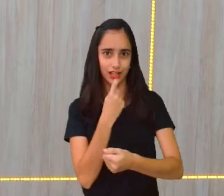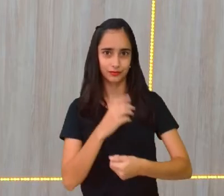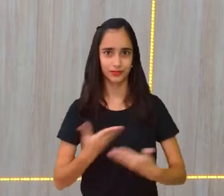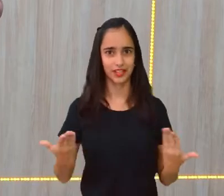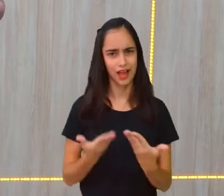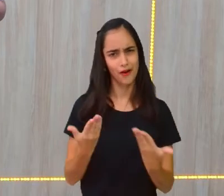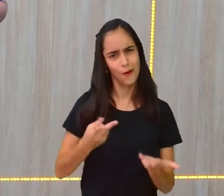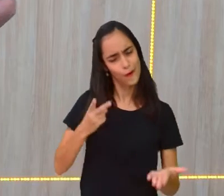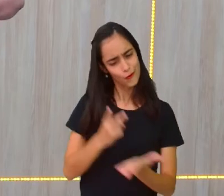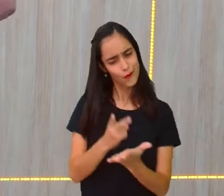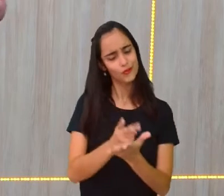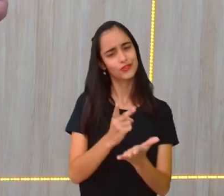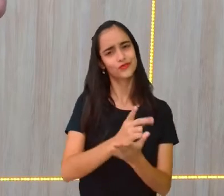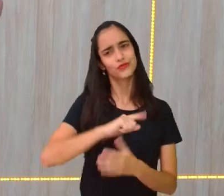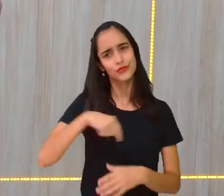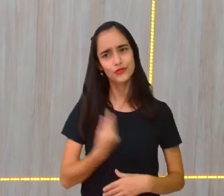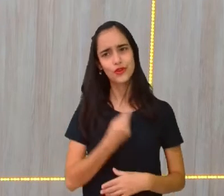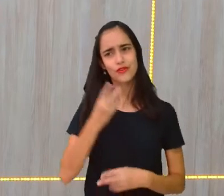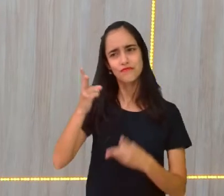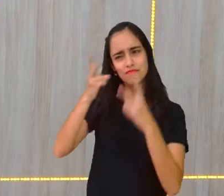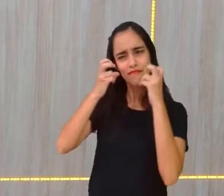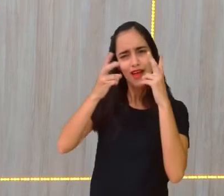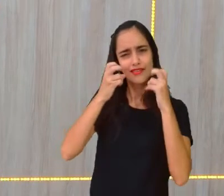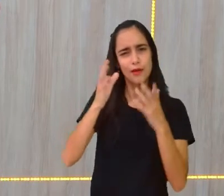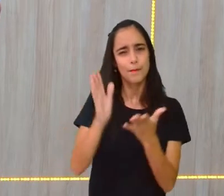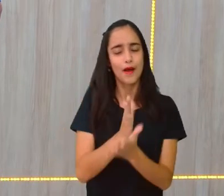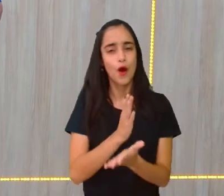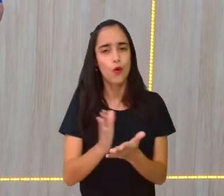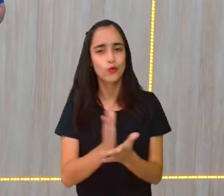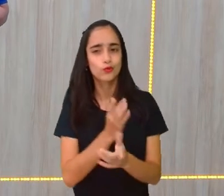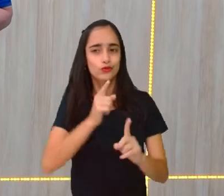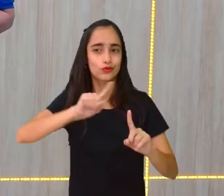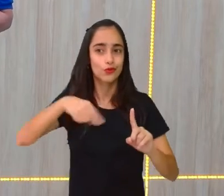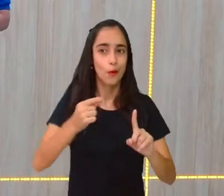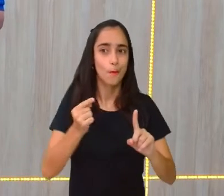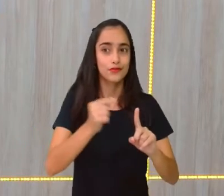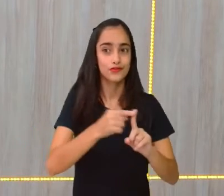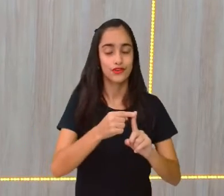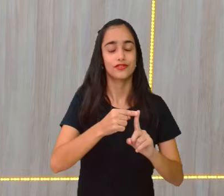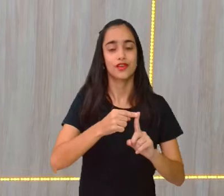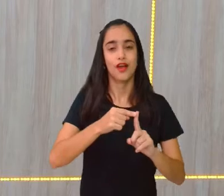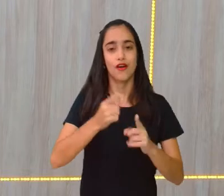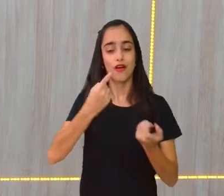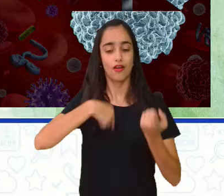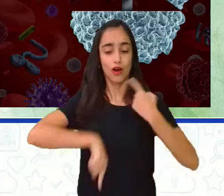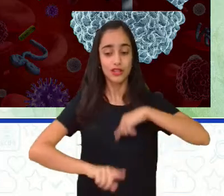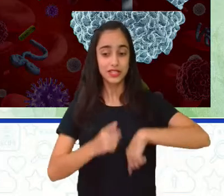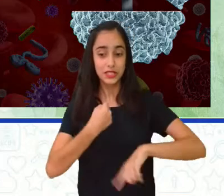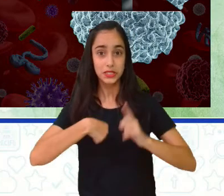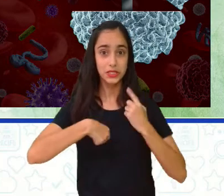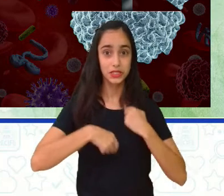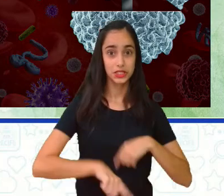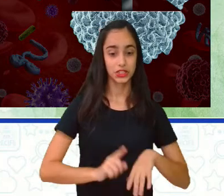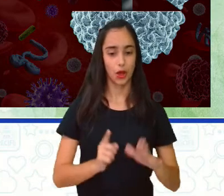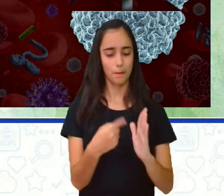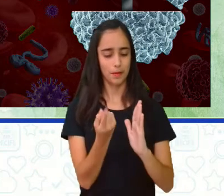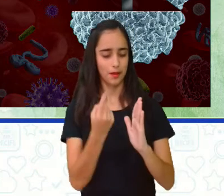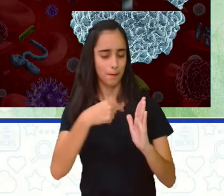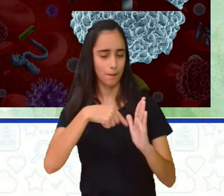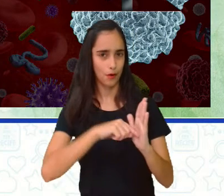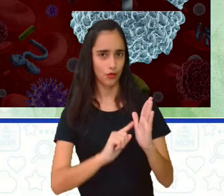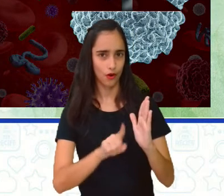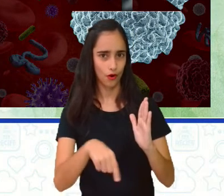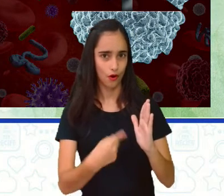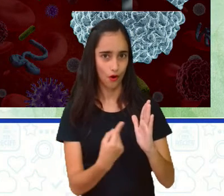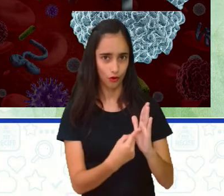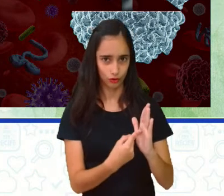continuação, a gente vê algumas funções do sistema imunológico. Então, primeiro a gente vê que ele reconhece os invasores, como eu coloquei